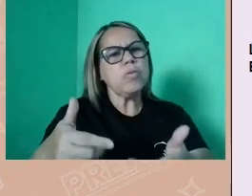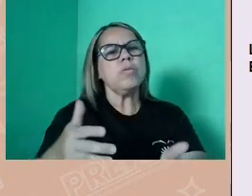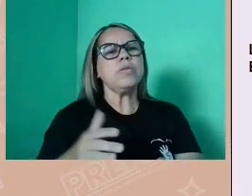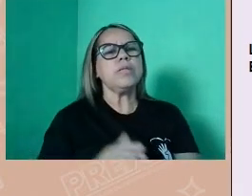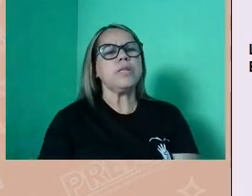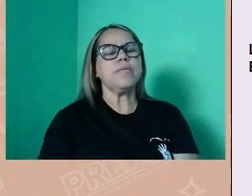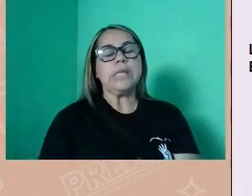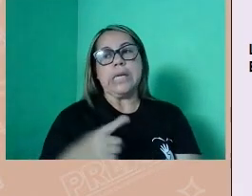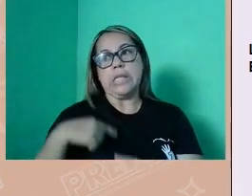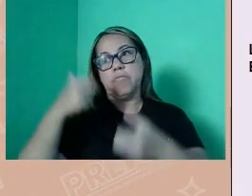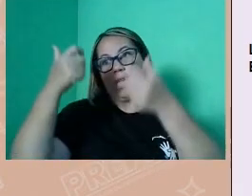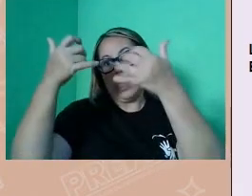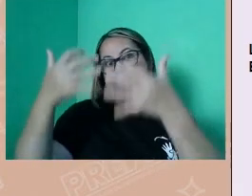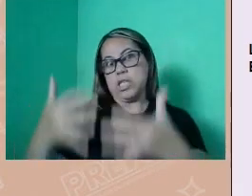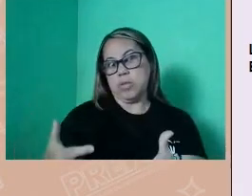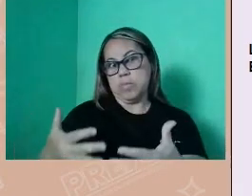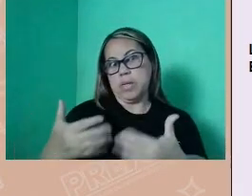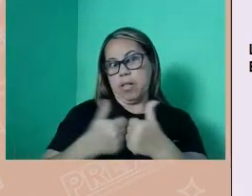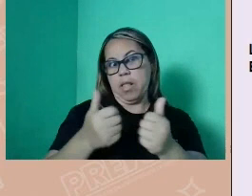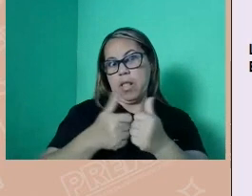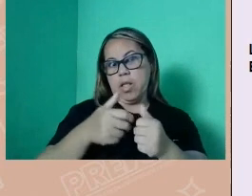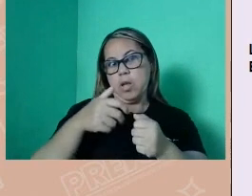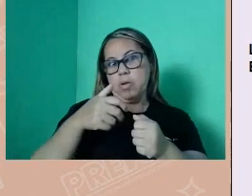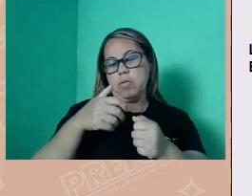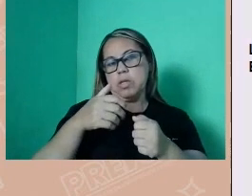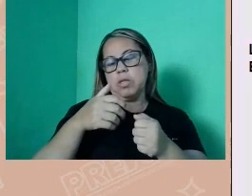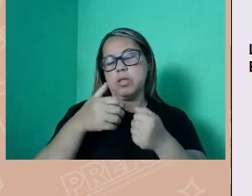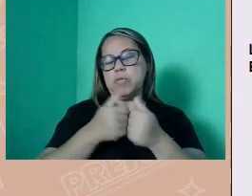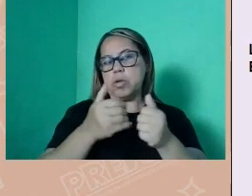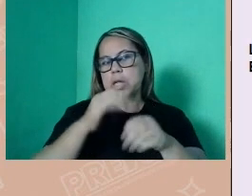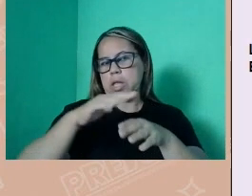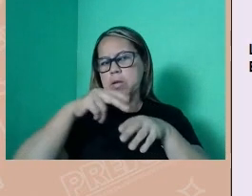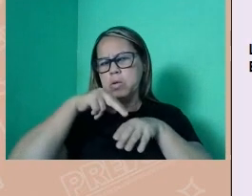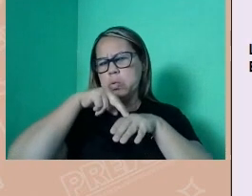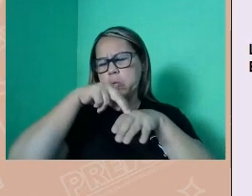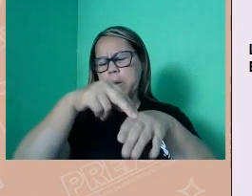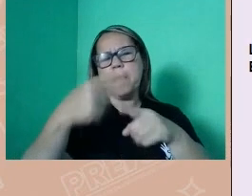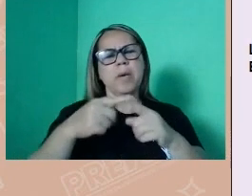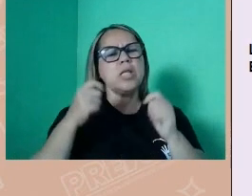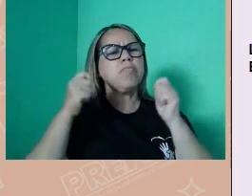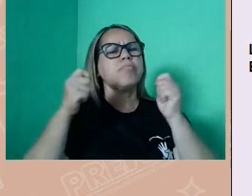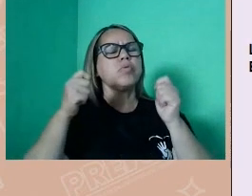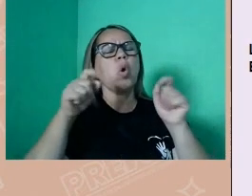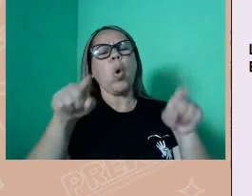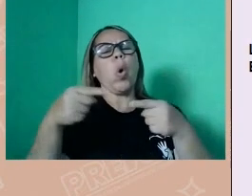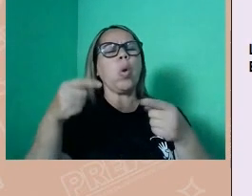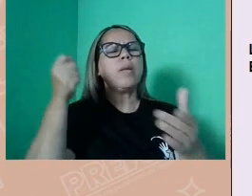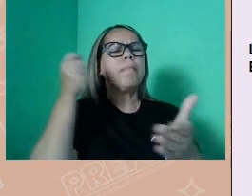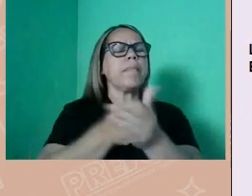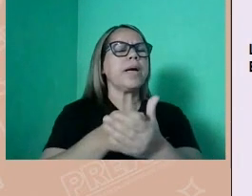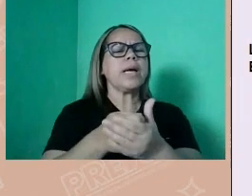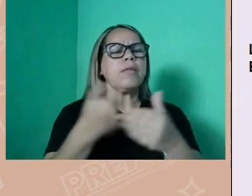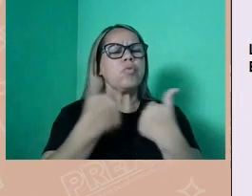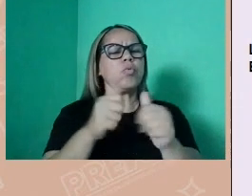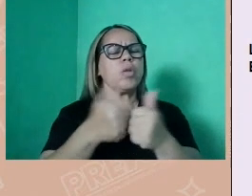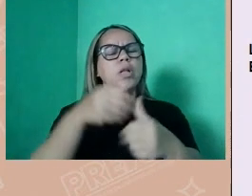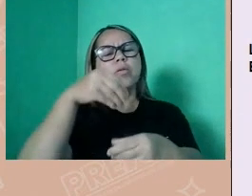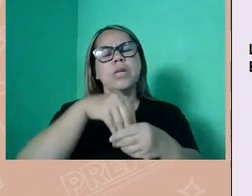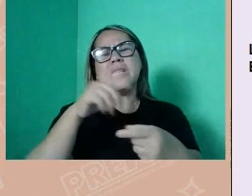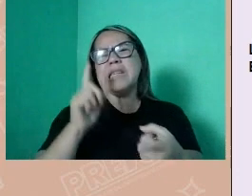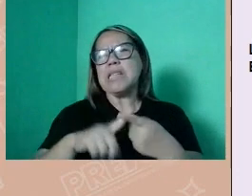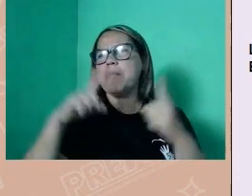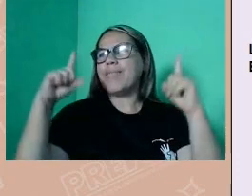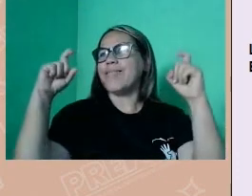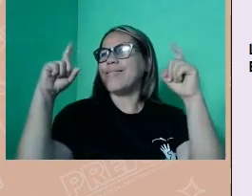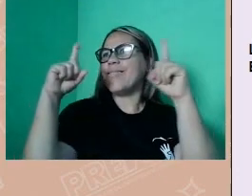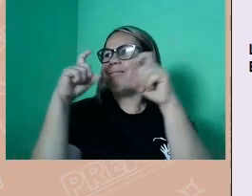justificam né dizem que também é uma parte é um jeito de protestar contra a passagem do ônibus e contra as dificuldades